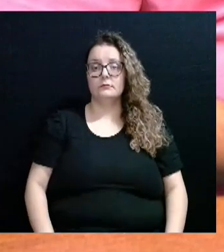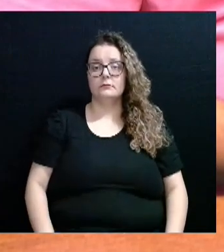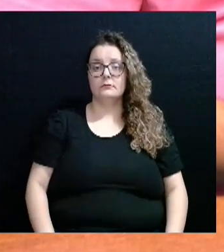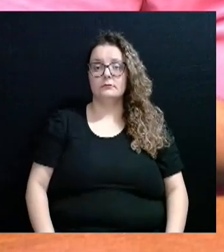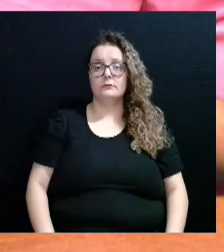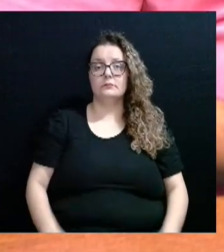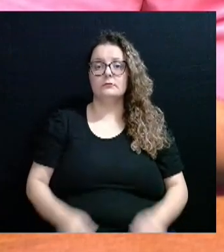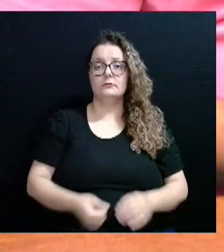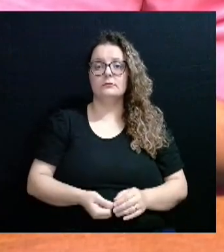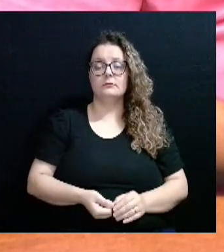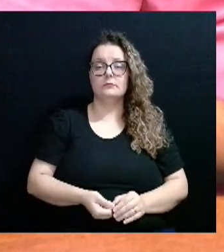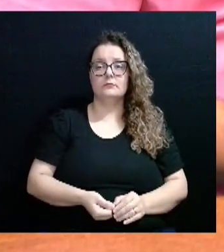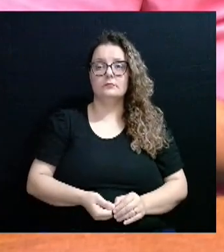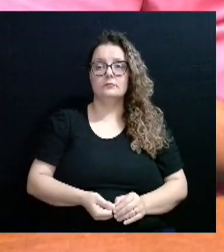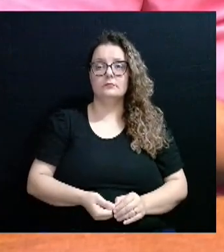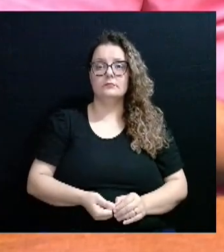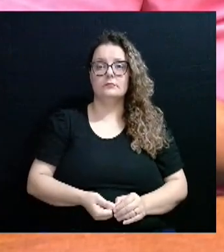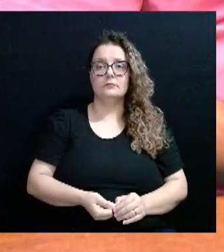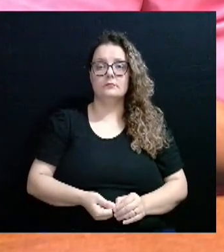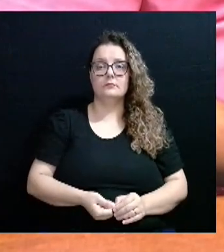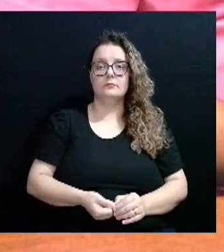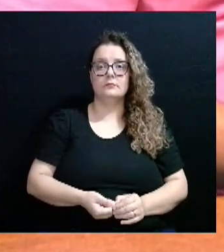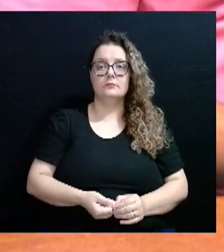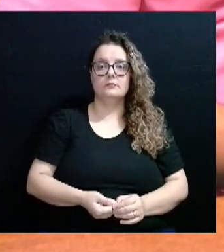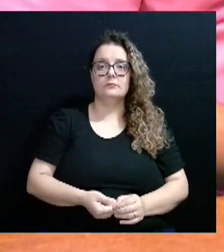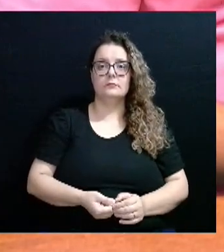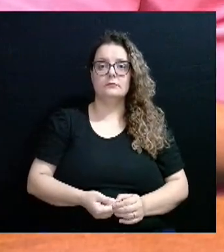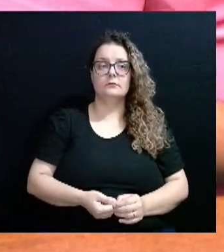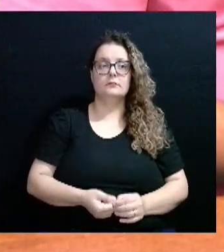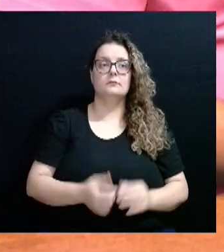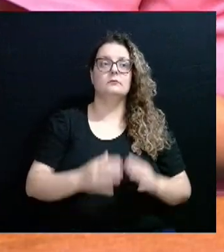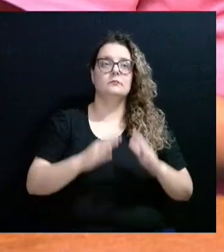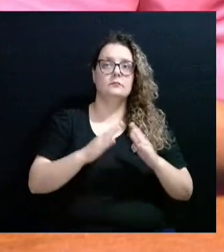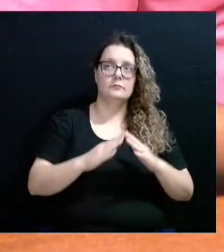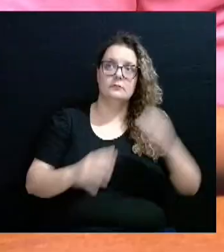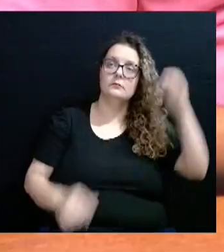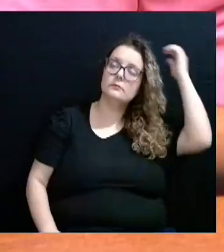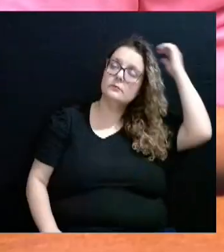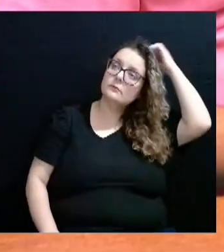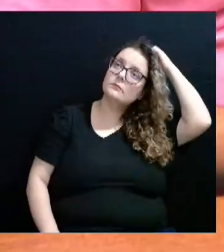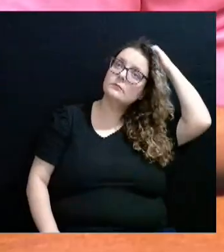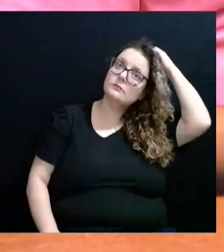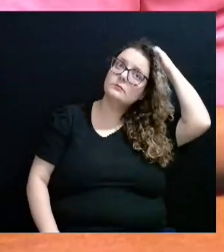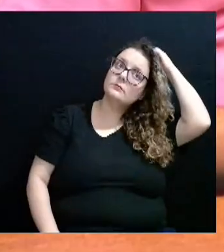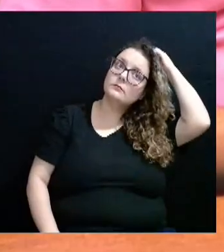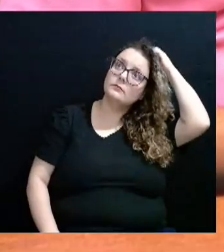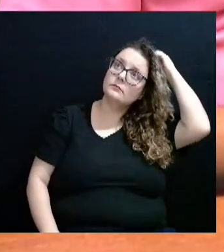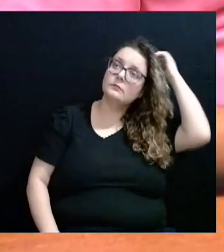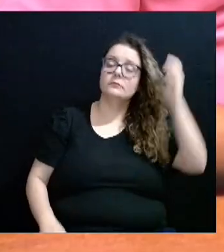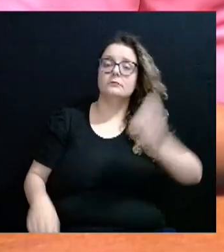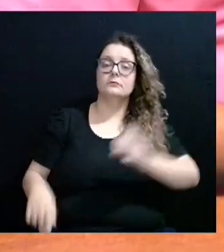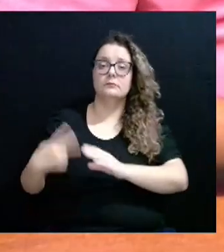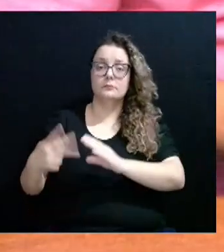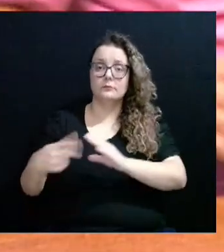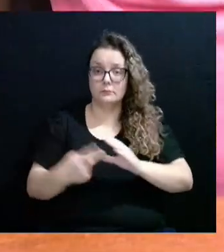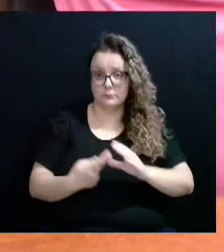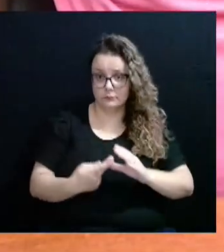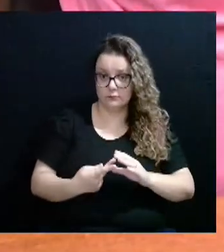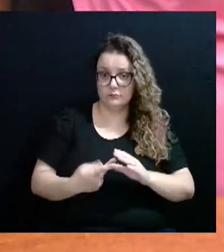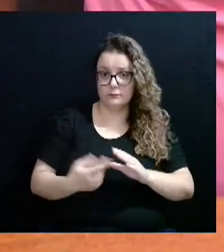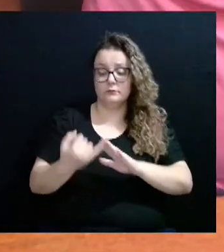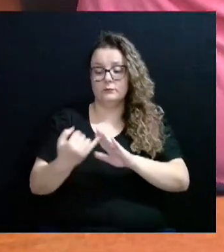as casas, os parlamentos, as instituições, historicamente, sempre representaram uma